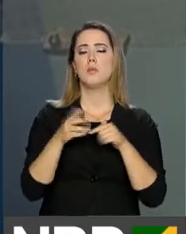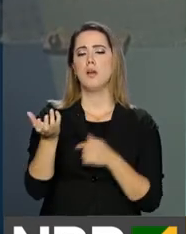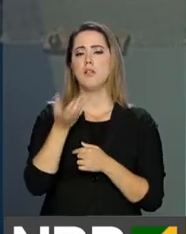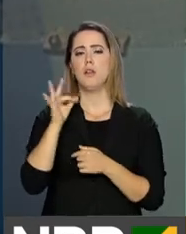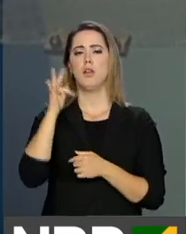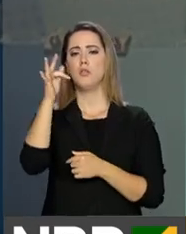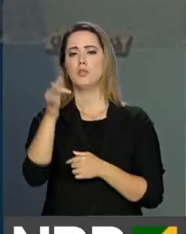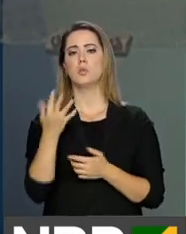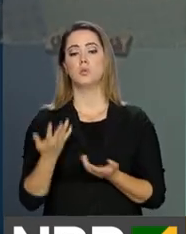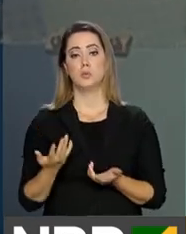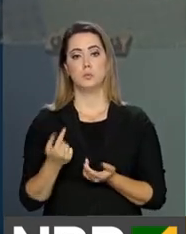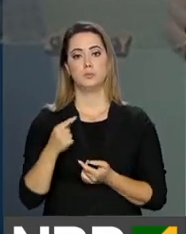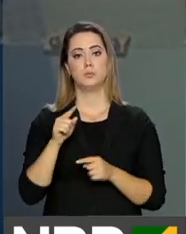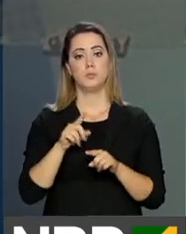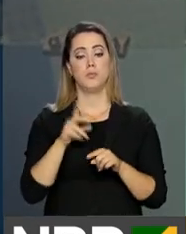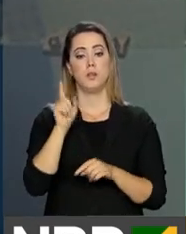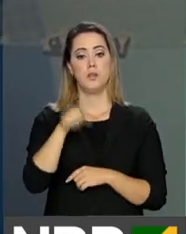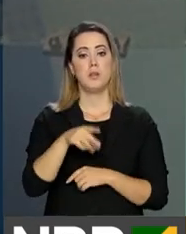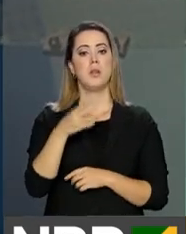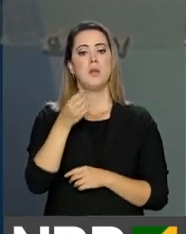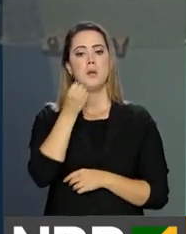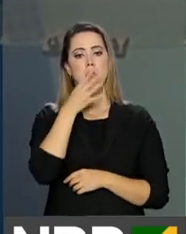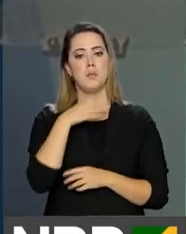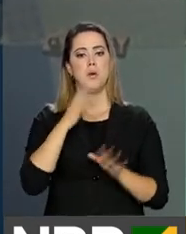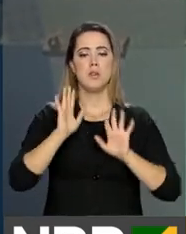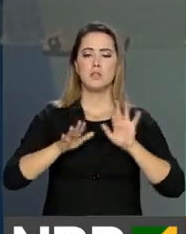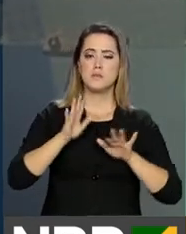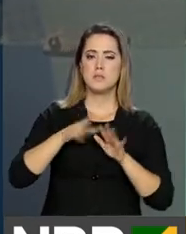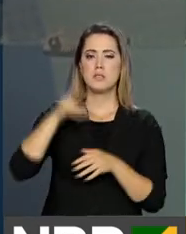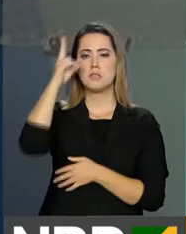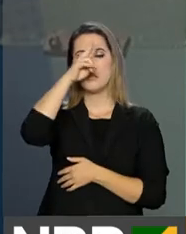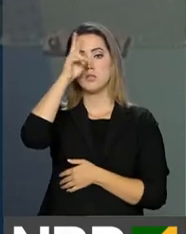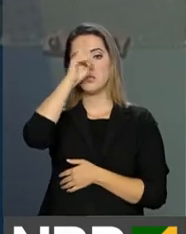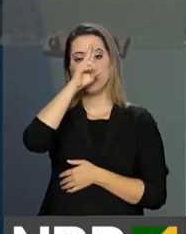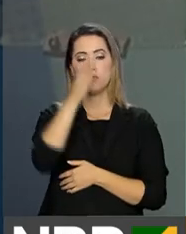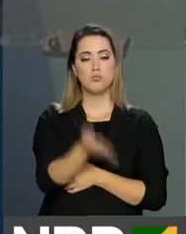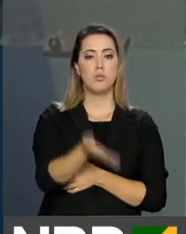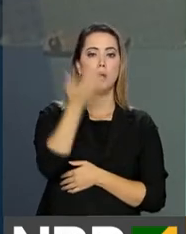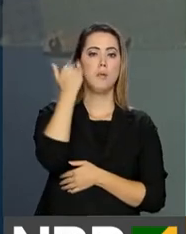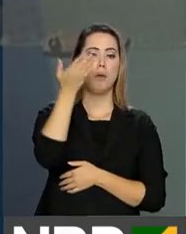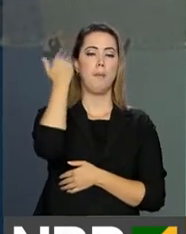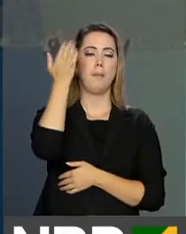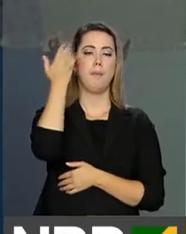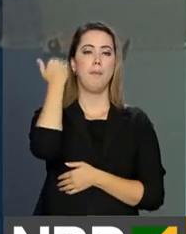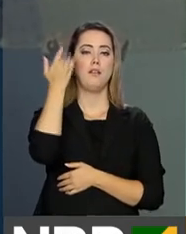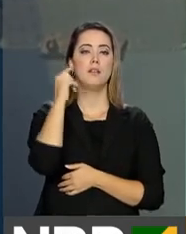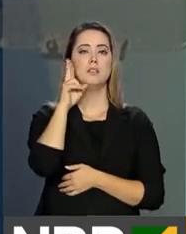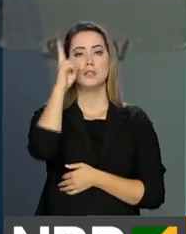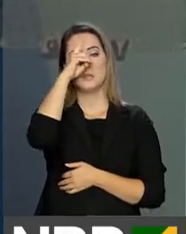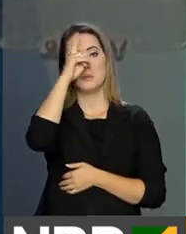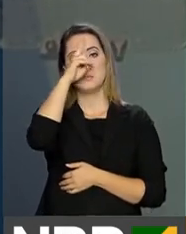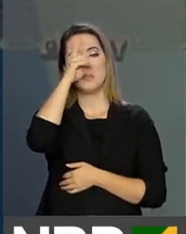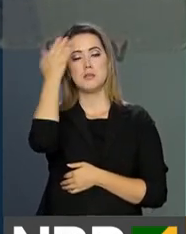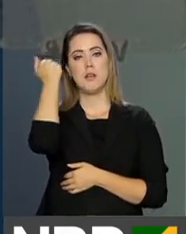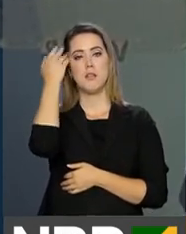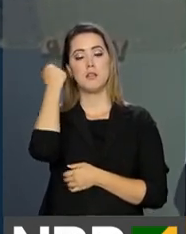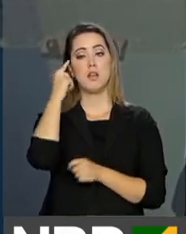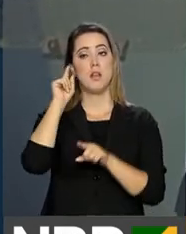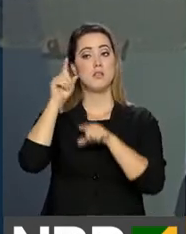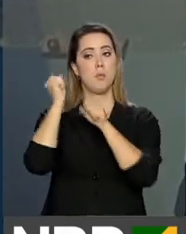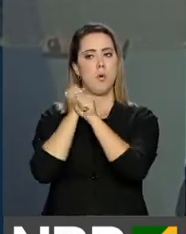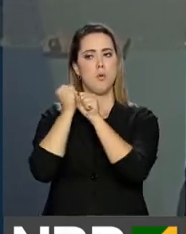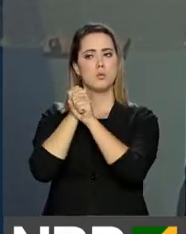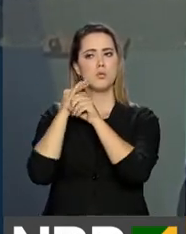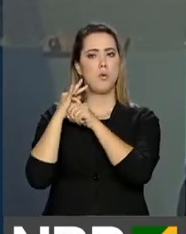informalidade, é interessante que muitas vezes na história, né, você volta ao passado para construir o futuro. Eu, quando fiz o